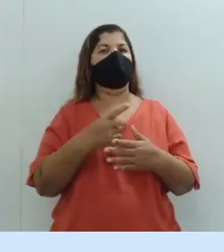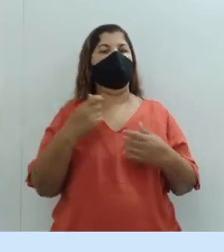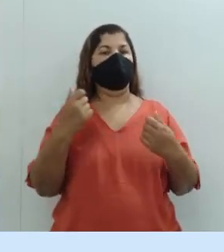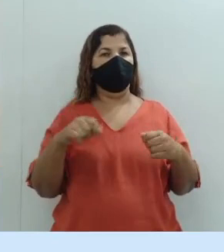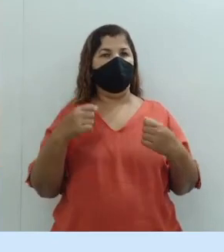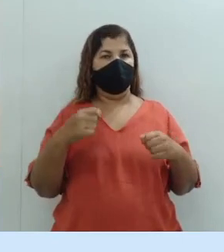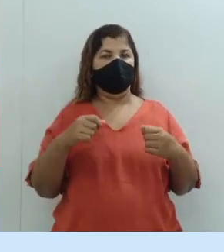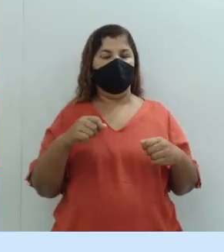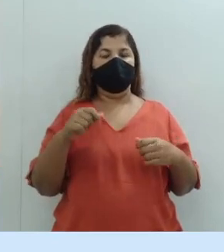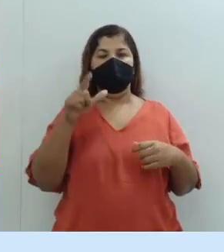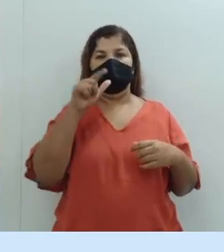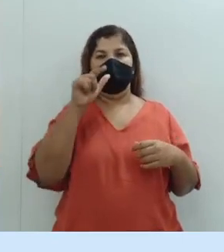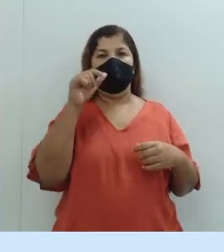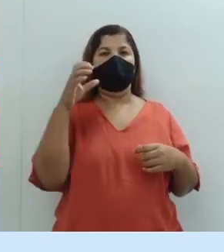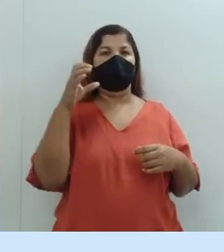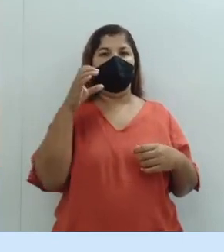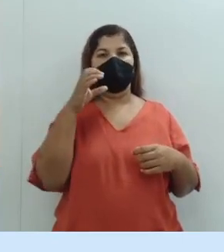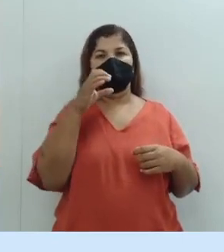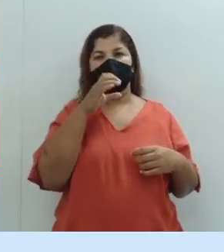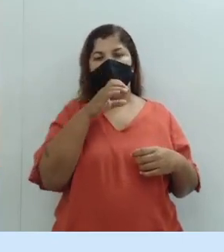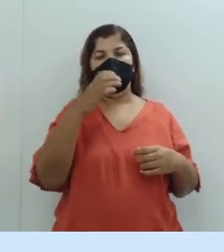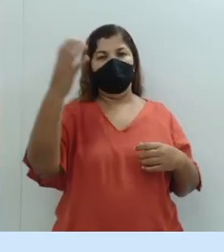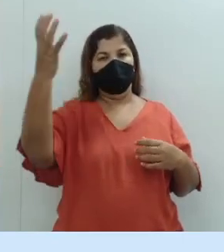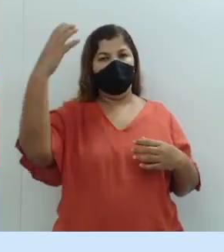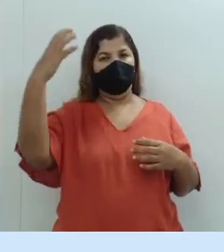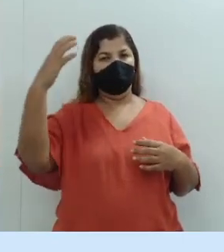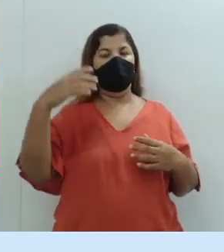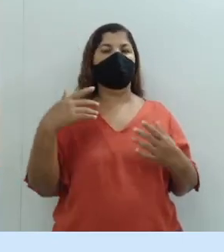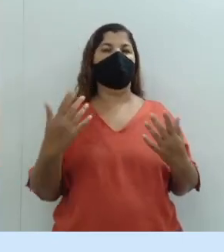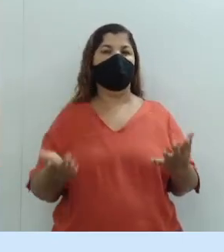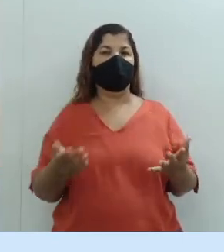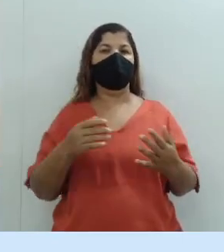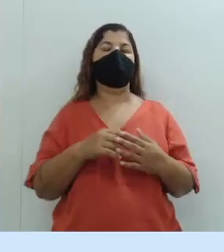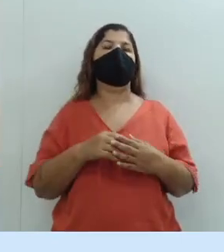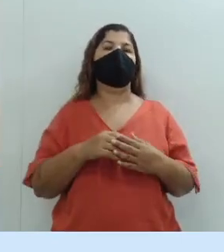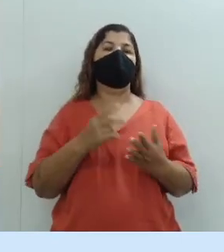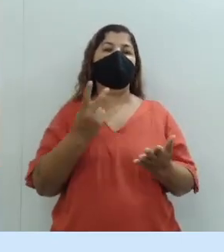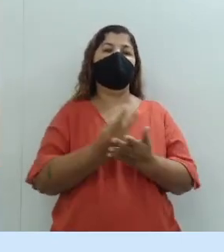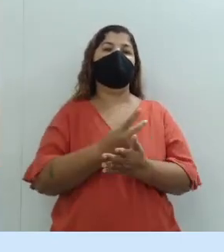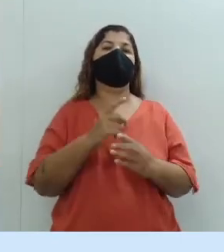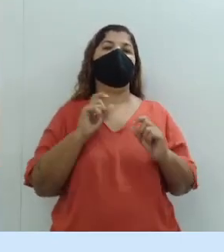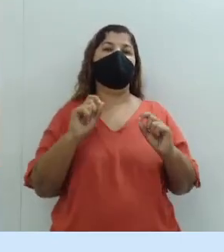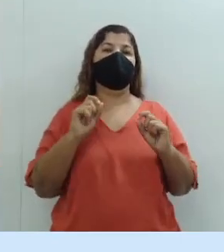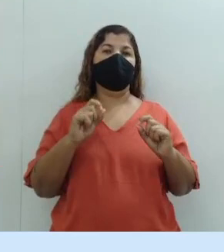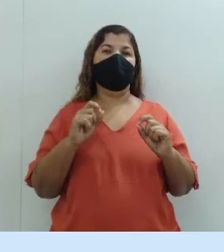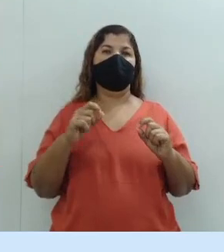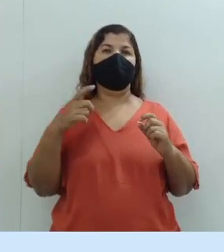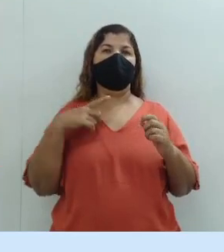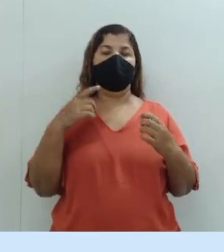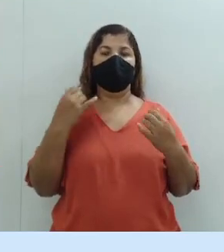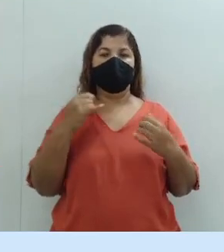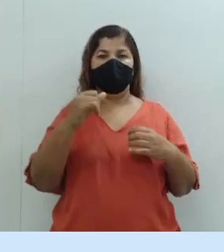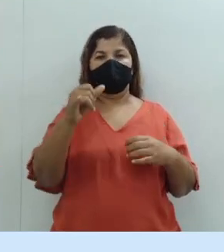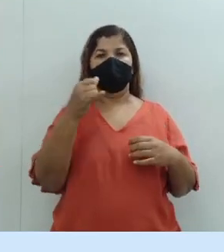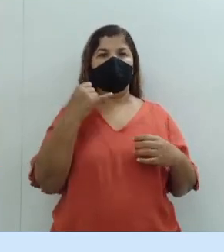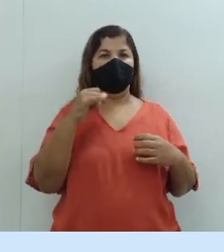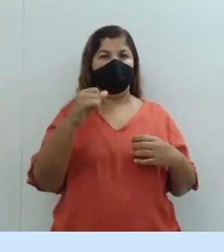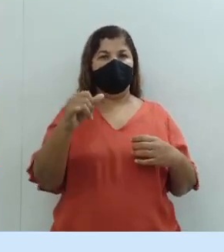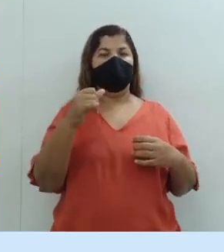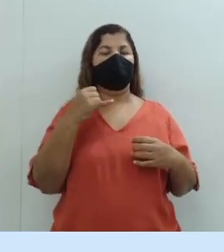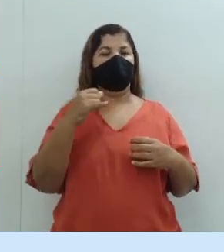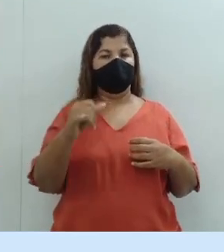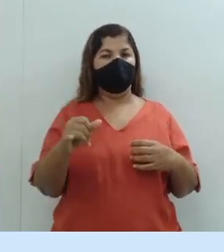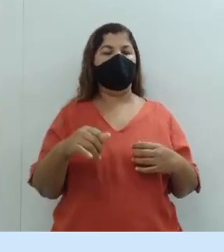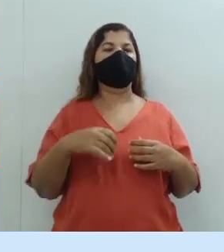banho. E aquela resistência, ela faz esse trabalho, né? O que é que acontece de fato ali? Passa uma corrente elétrica pelaquela